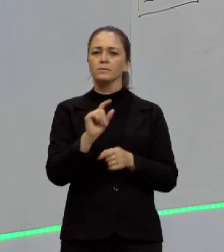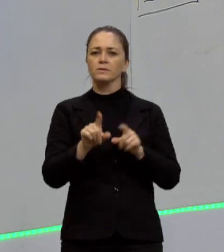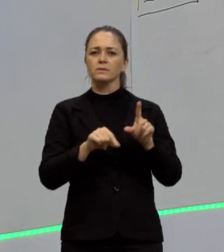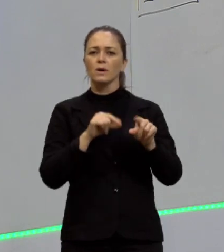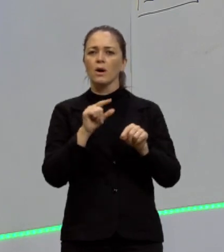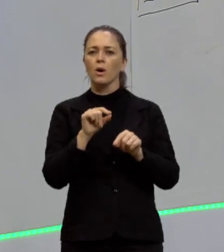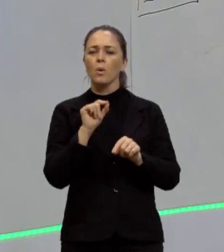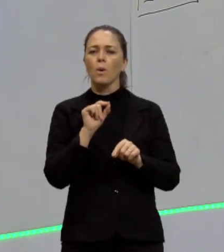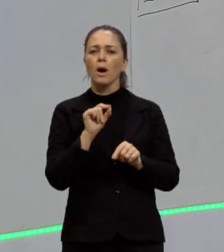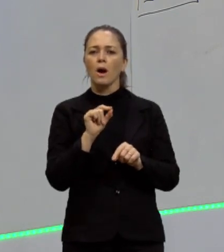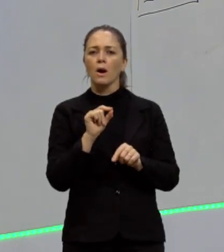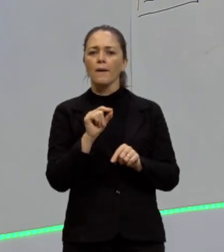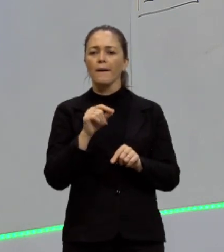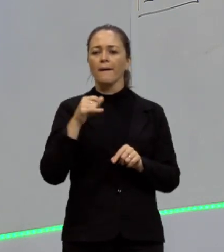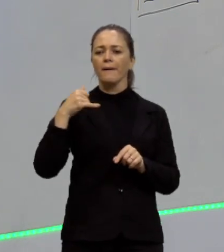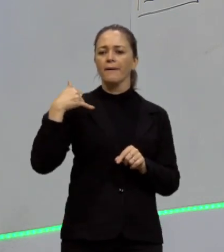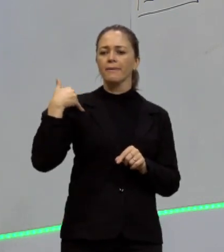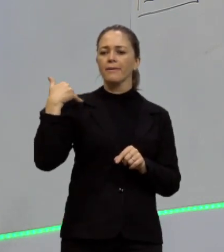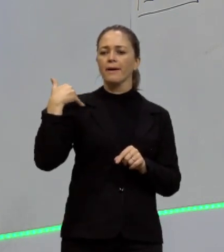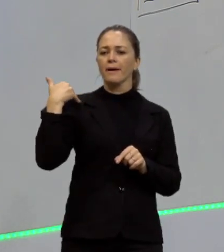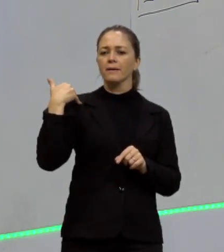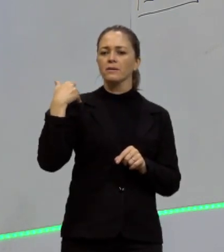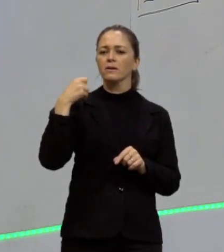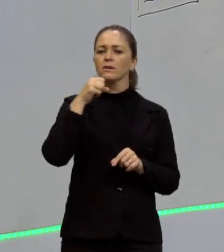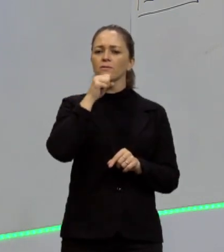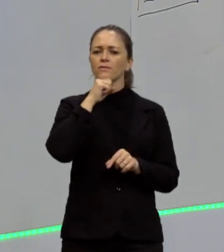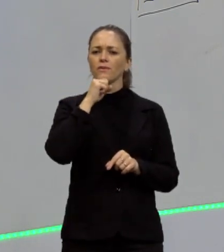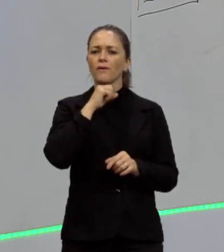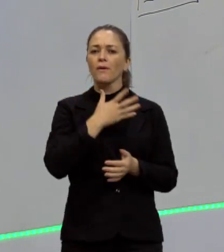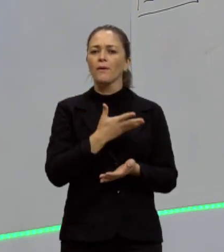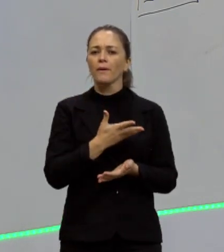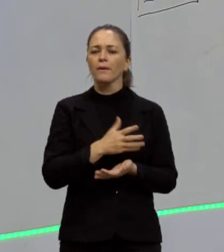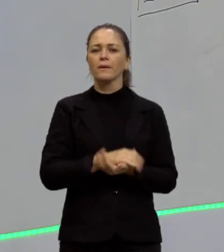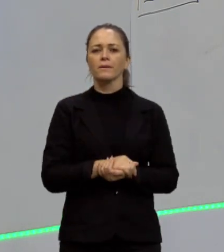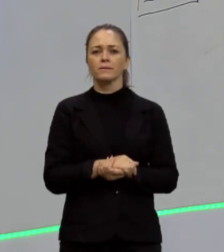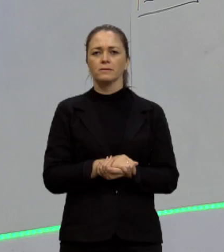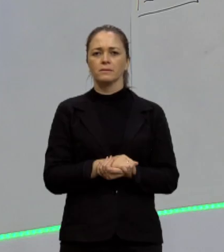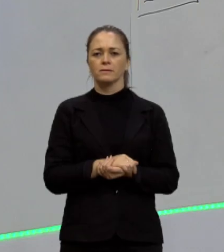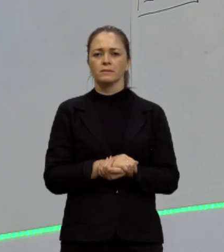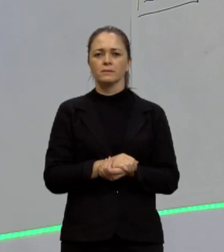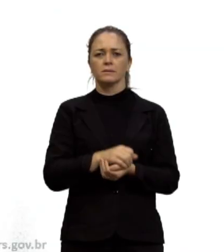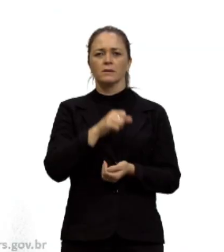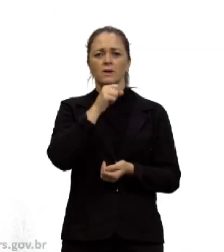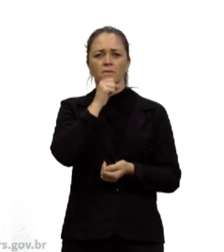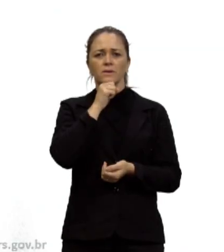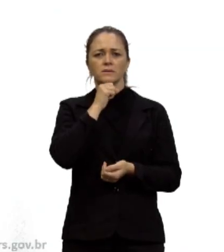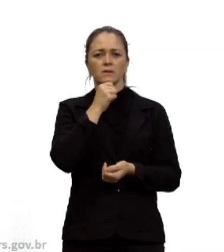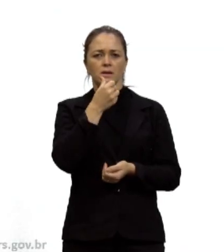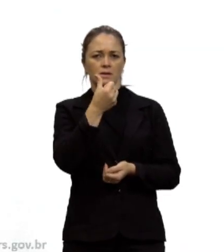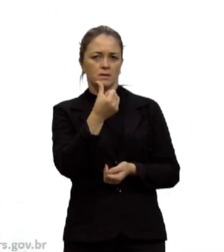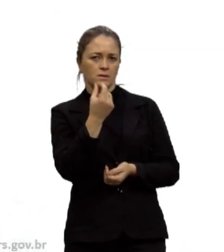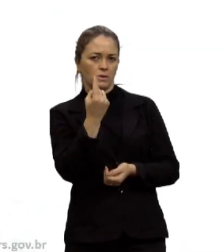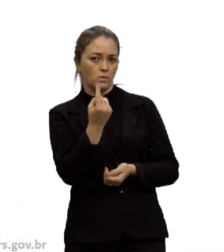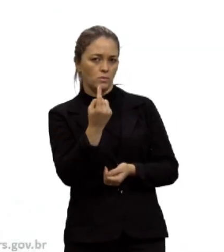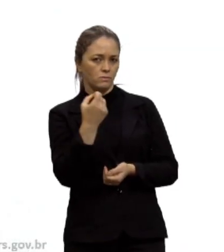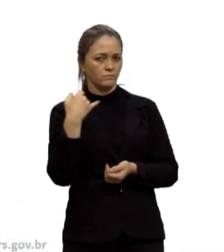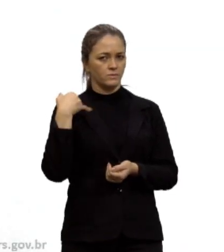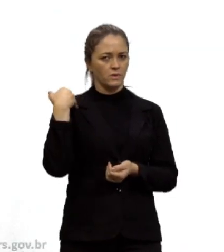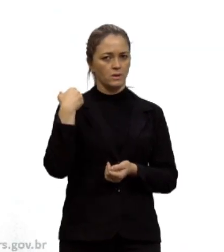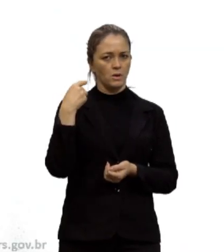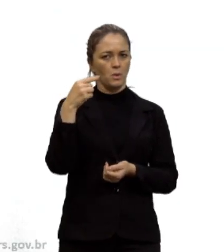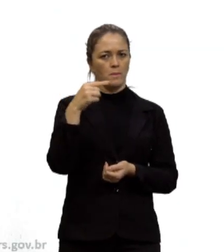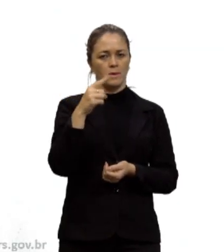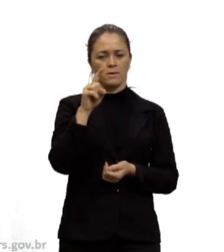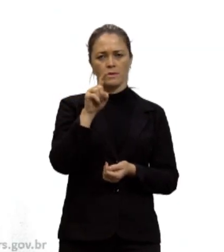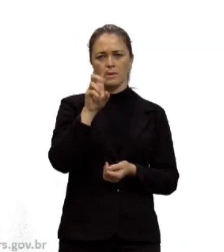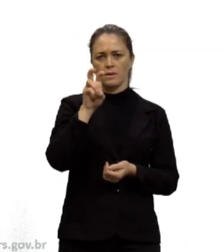qual delas é o valor da idade da avó. A avó ou tem 61 anos ou ela tem menos